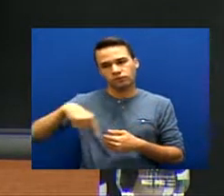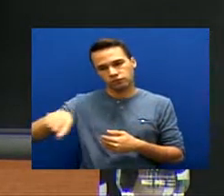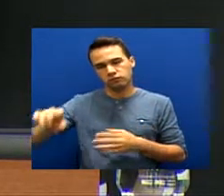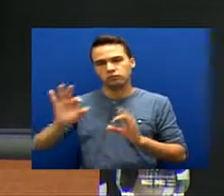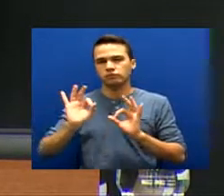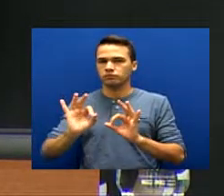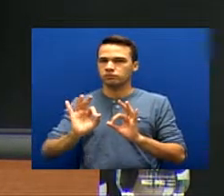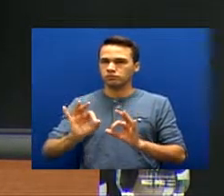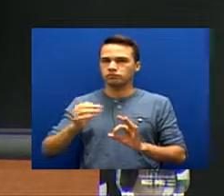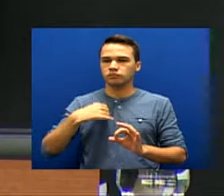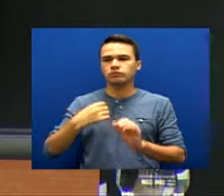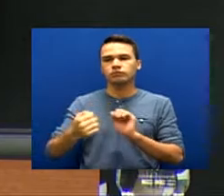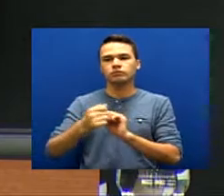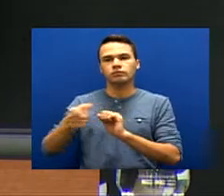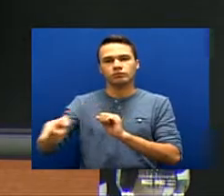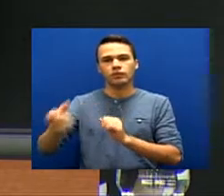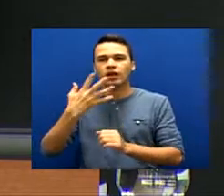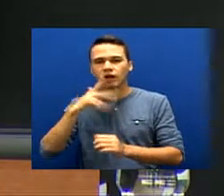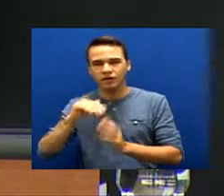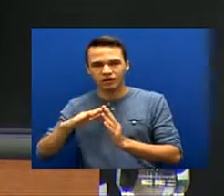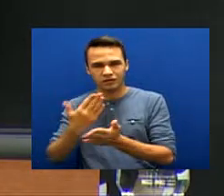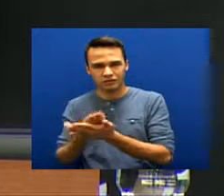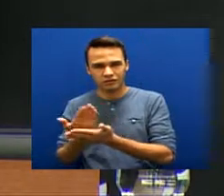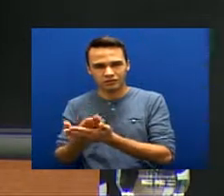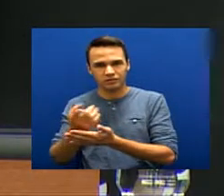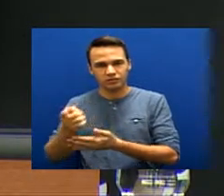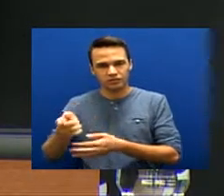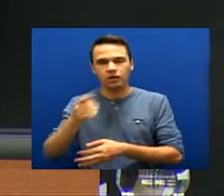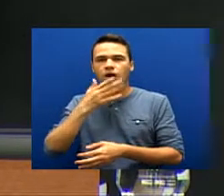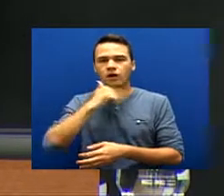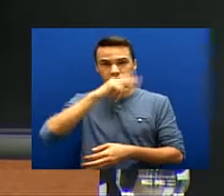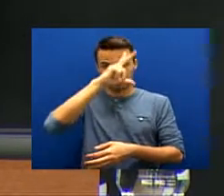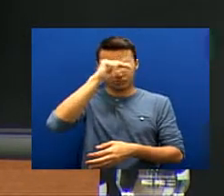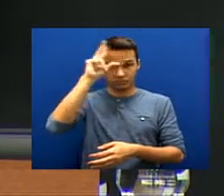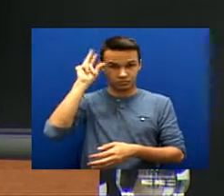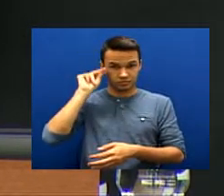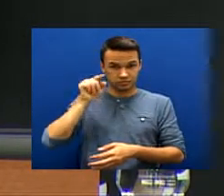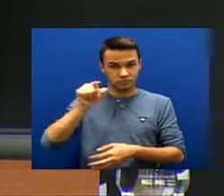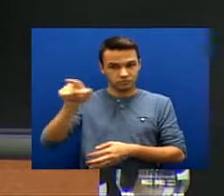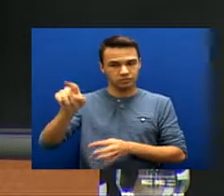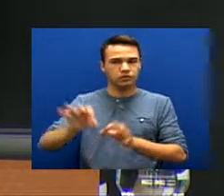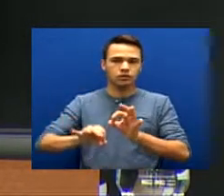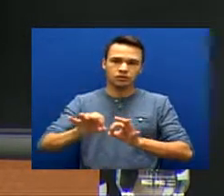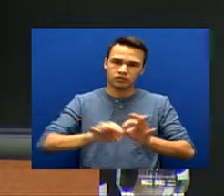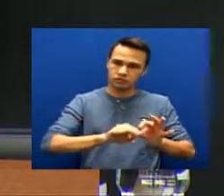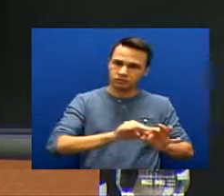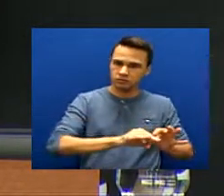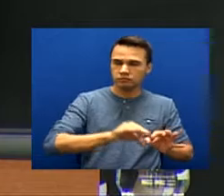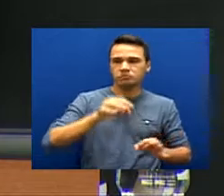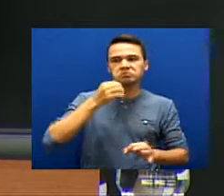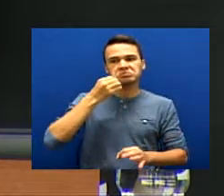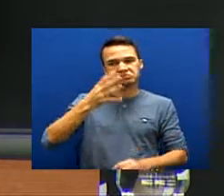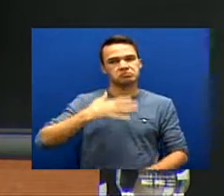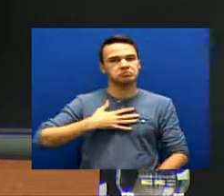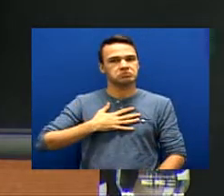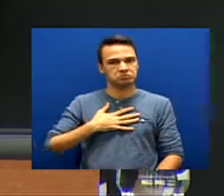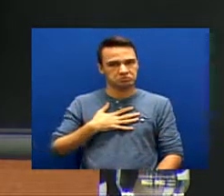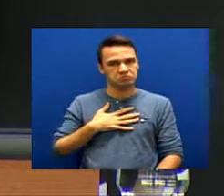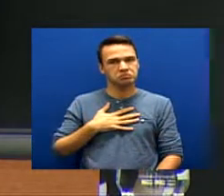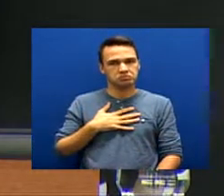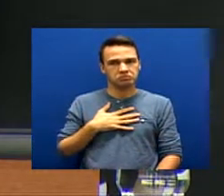nossa cidade. E isso nos enche assim de uma alegria muito grande, porque nós temos aqui vários representantes, só na nossa